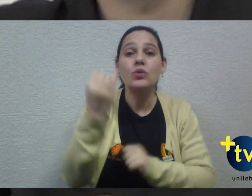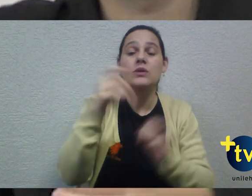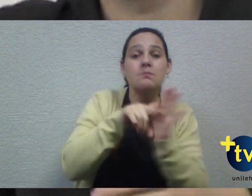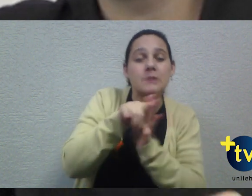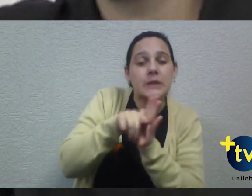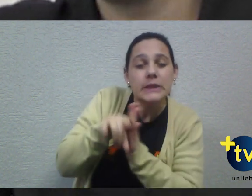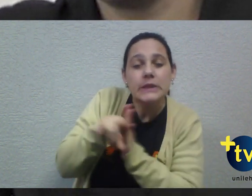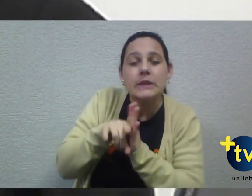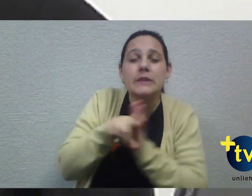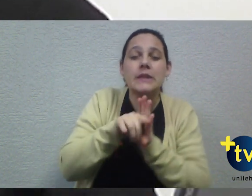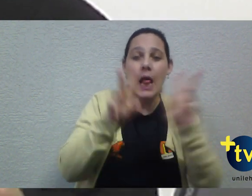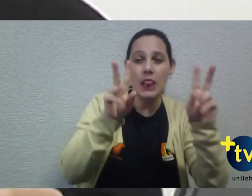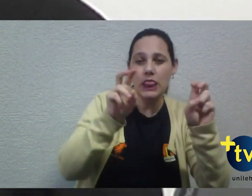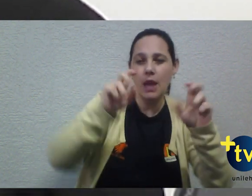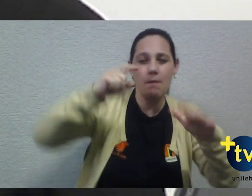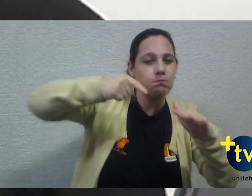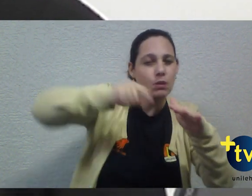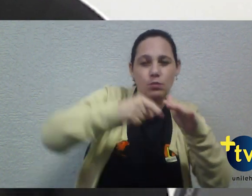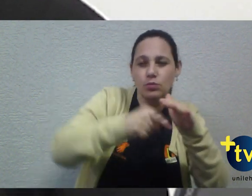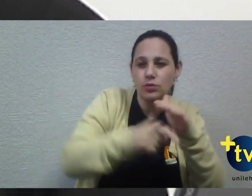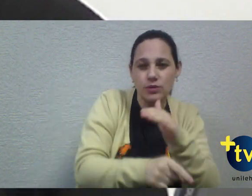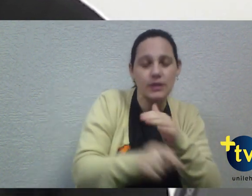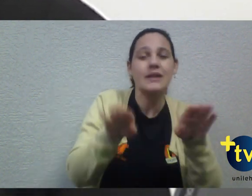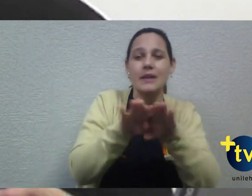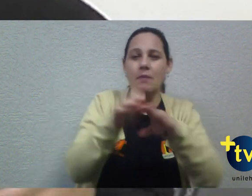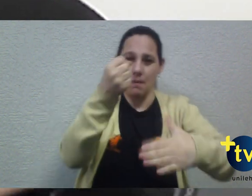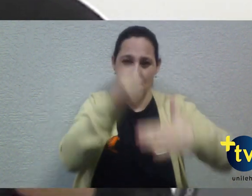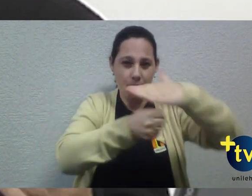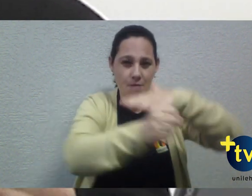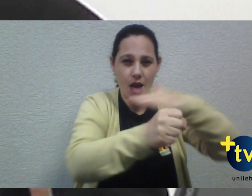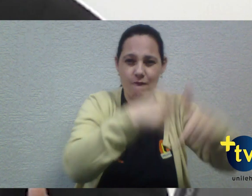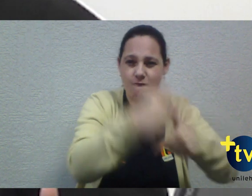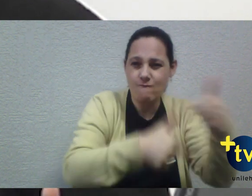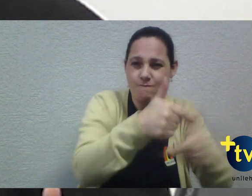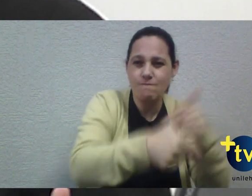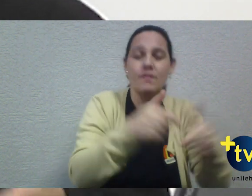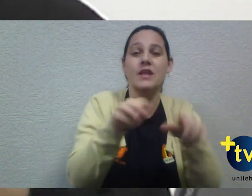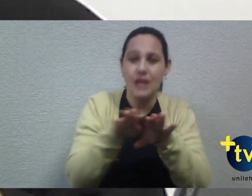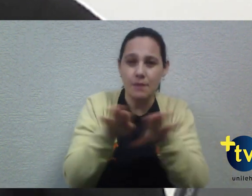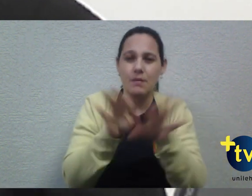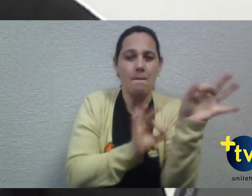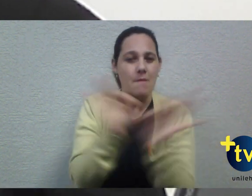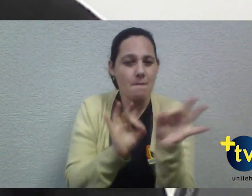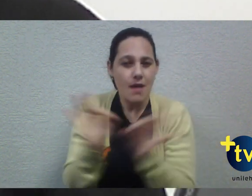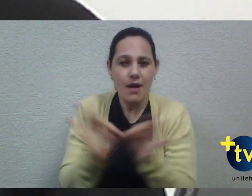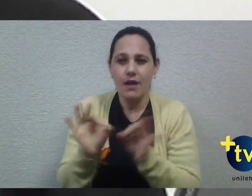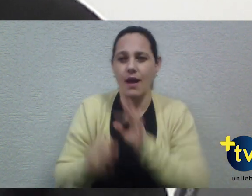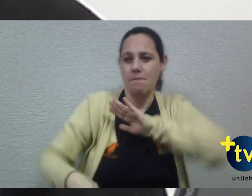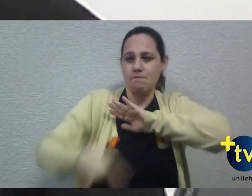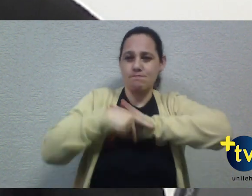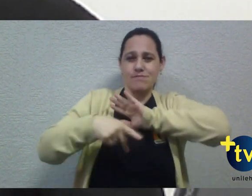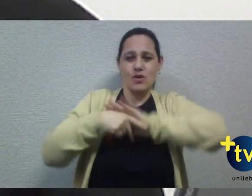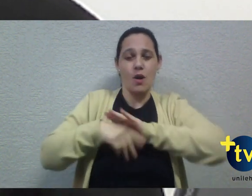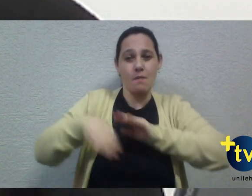dados, poder pesquisar, se aprofundar, poder pesquisar por oportunidades, se preparar cada vez mais,